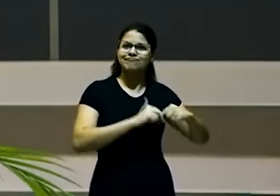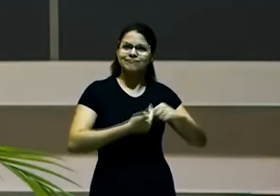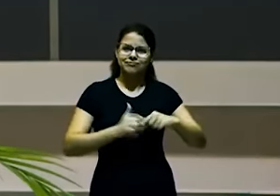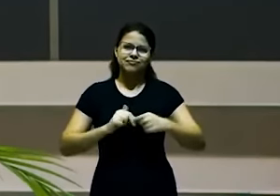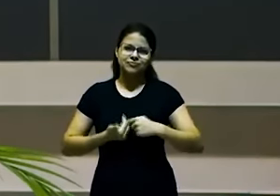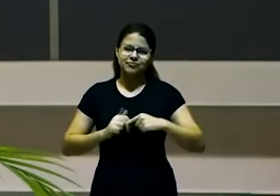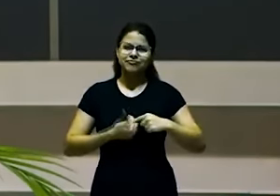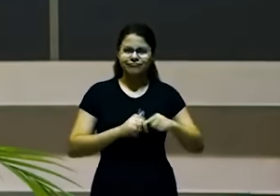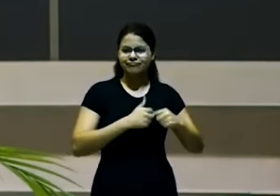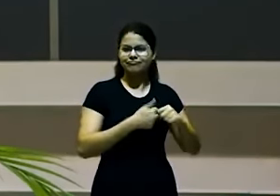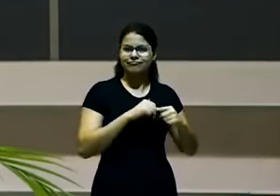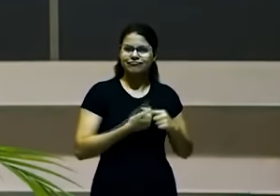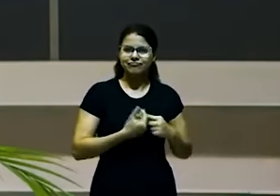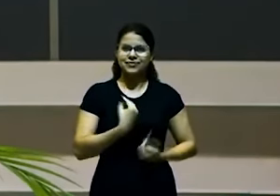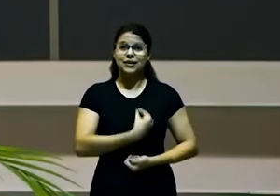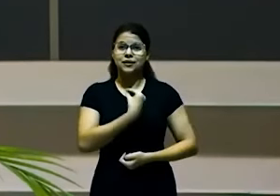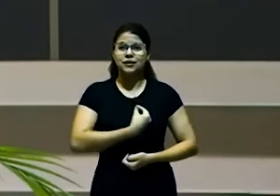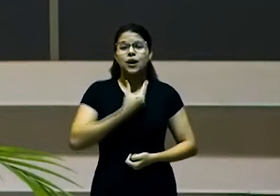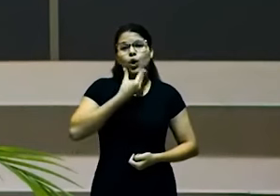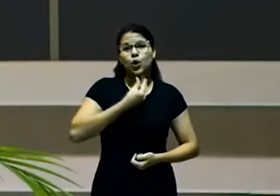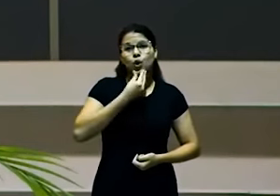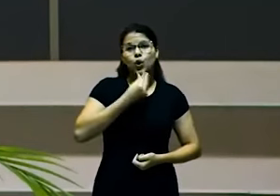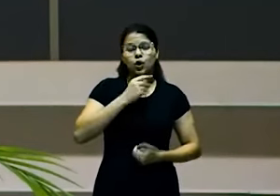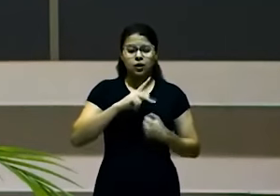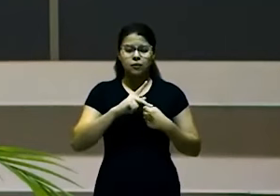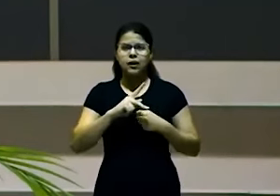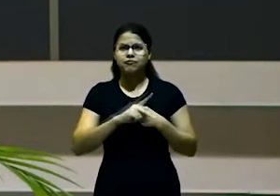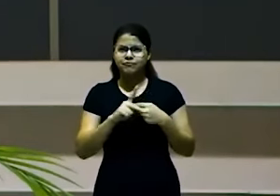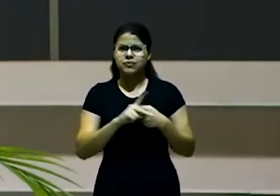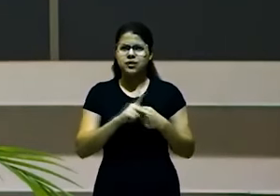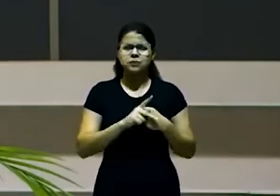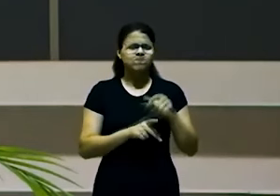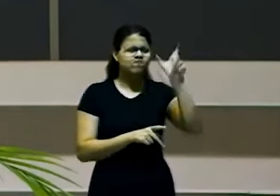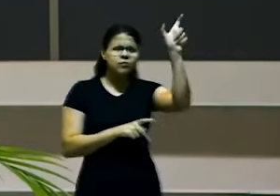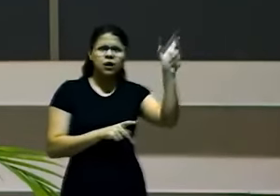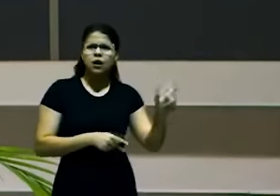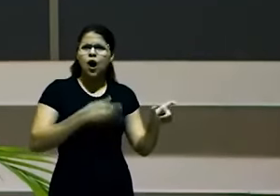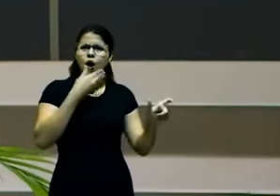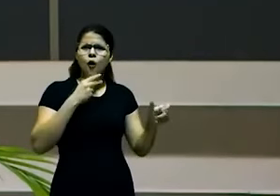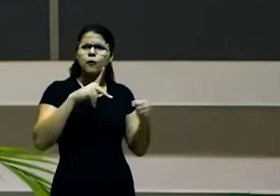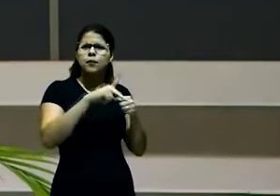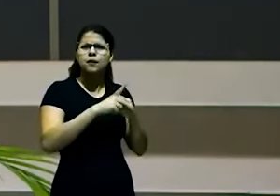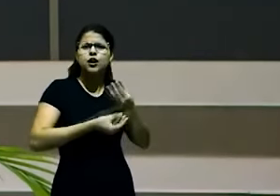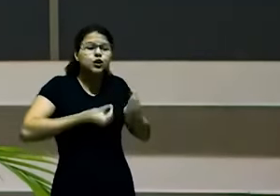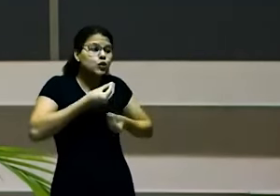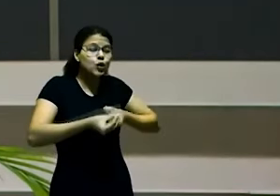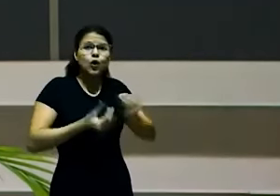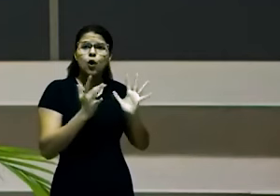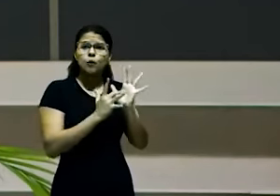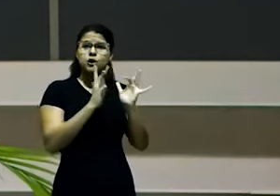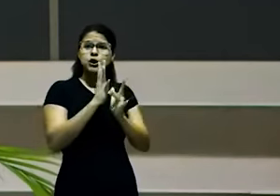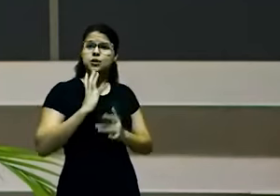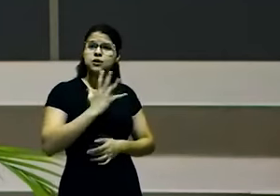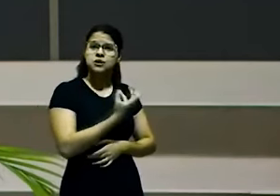de Pedro todas as vezes que eu enxergo a história de Pedro e a maneira como Deus alcançou a